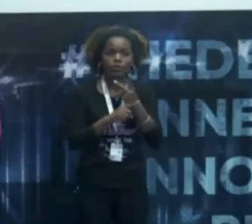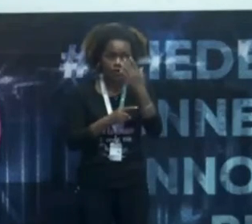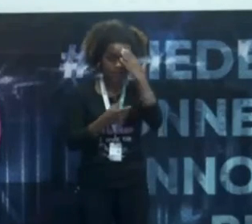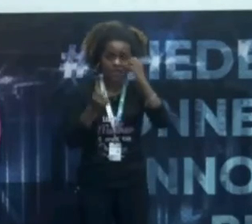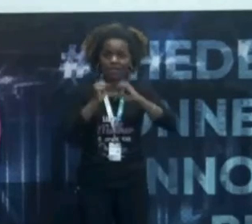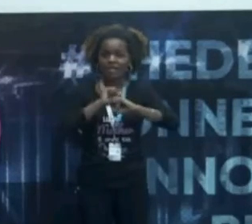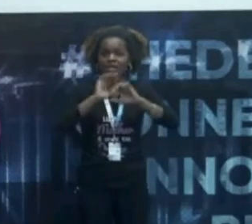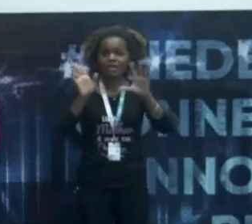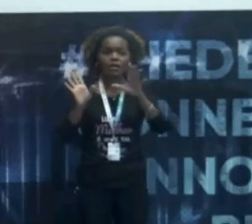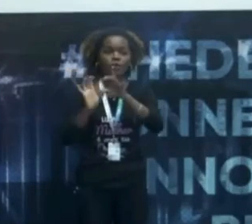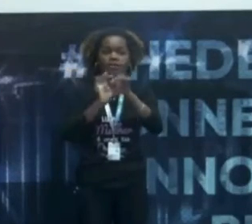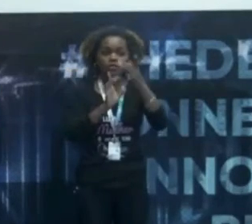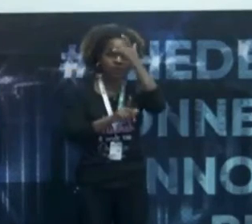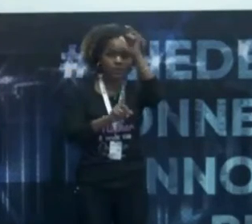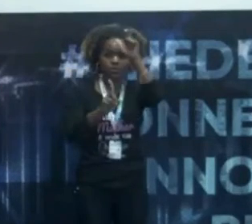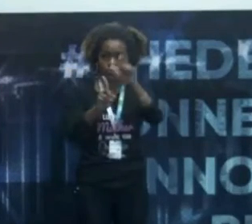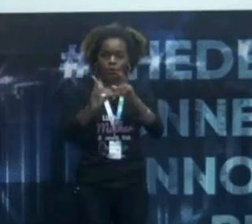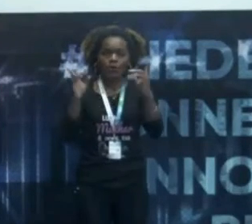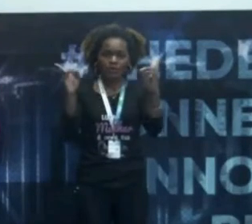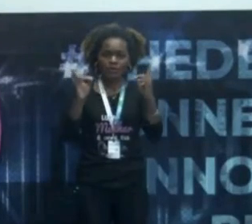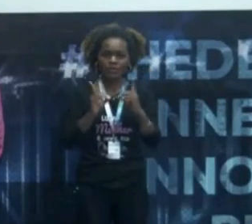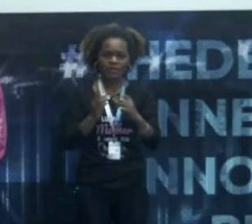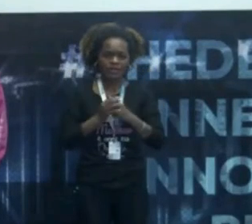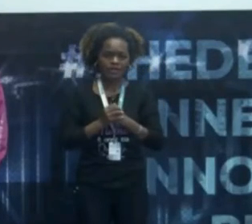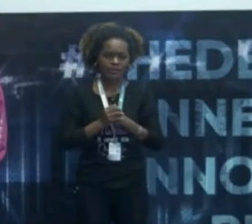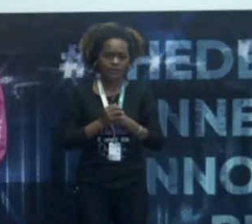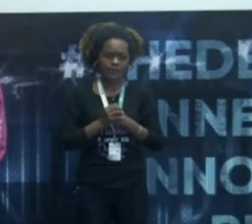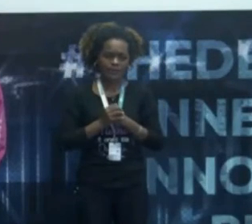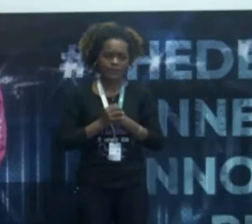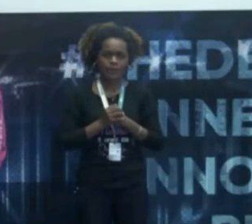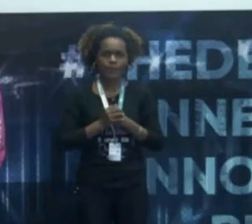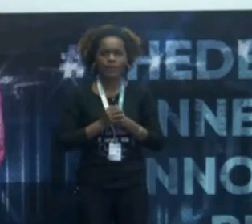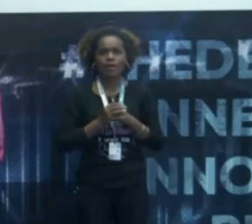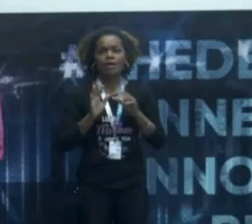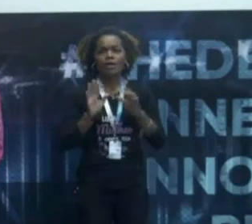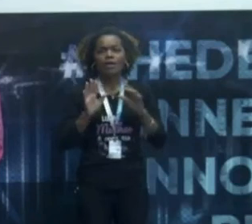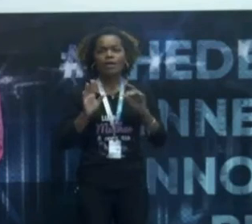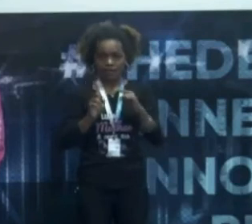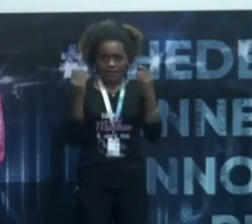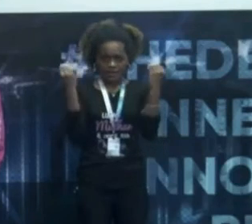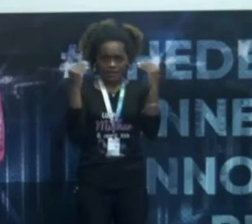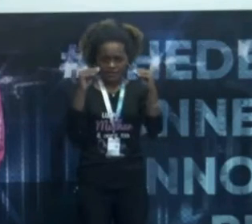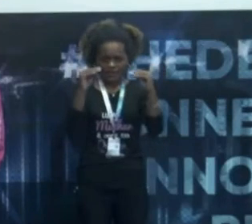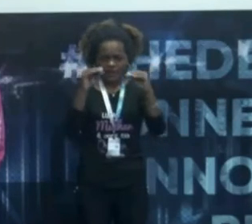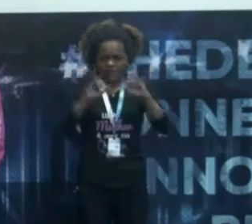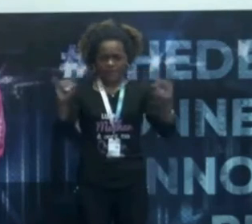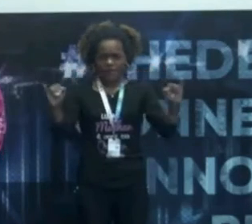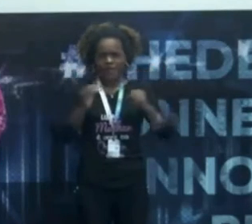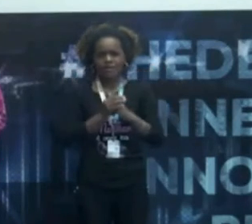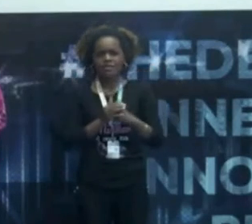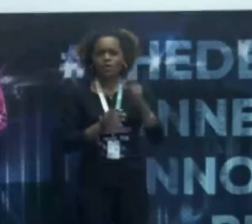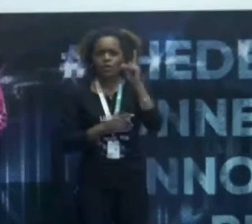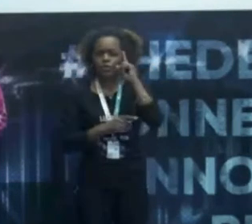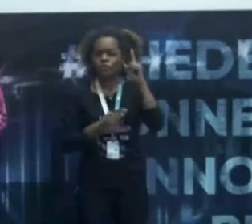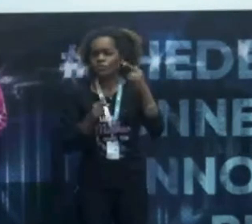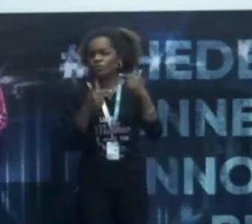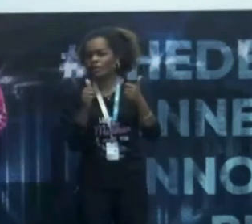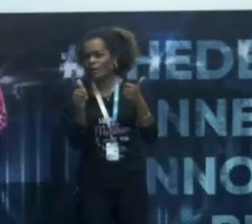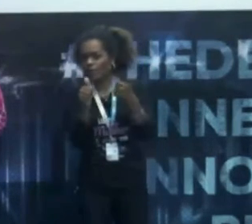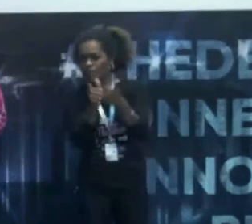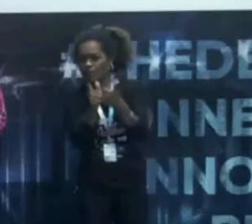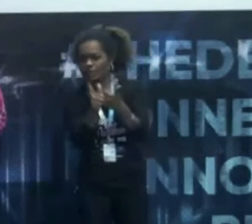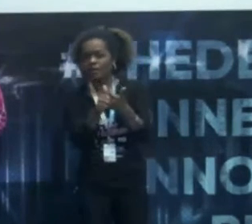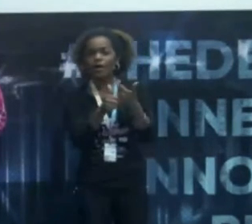pessoa com deficiência. Eu vou deixar no chat para vocês aqui uma publicação que eu fiz próximo do Dia do Trabalho, trazendo outros